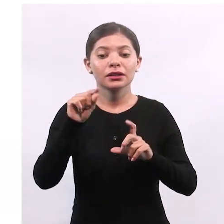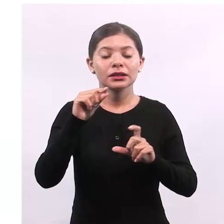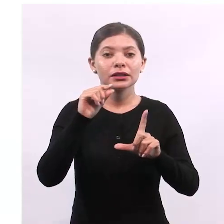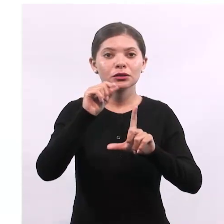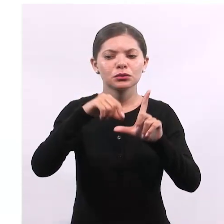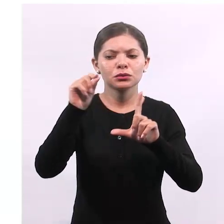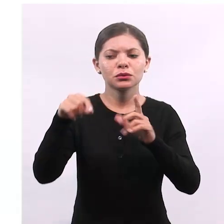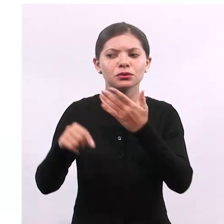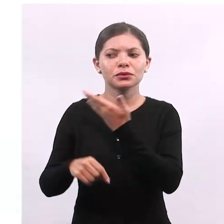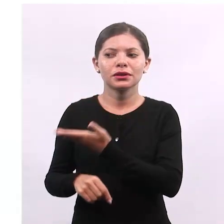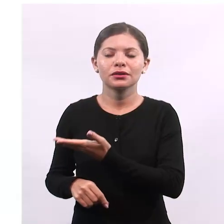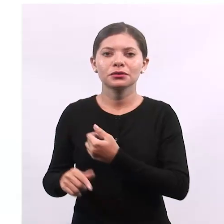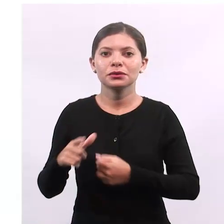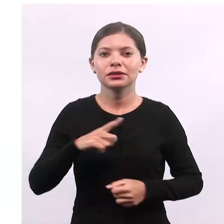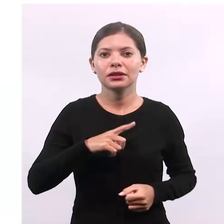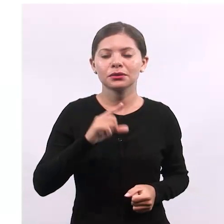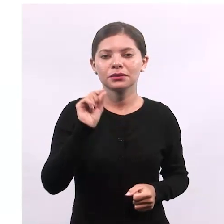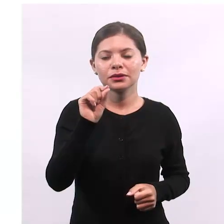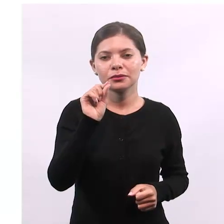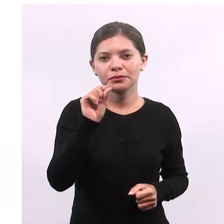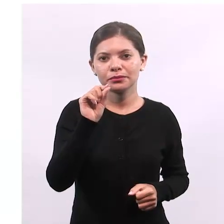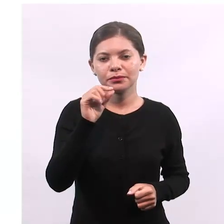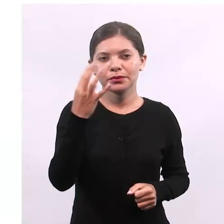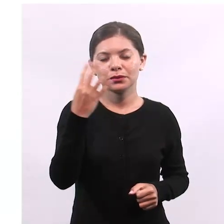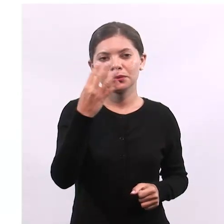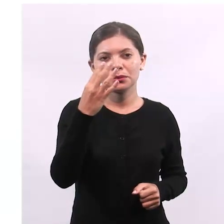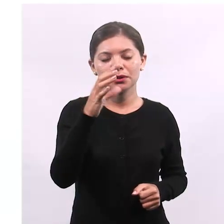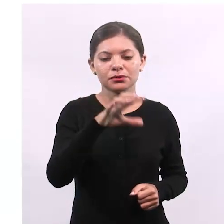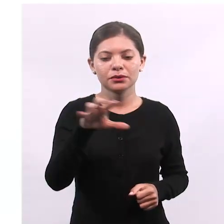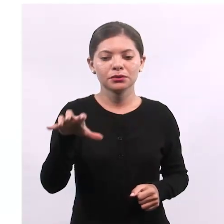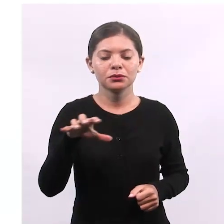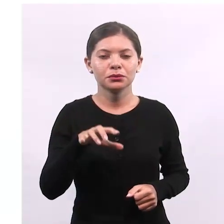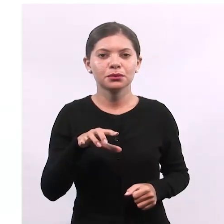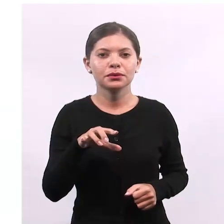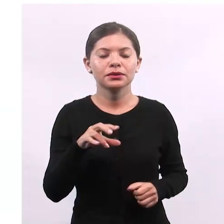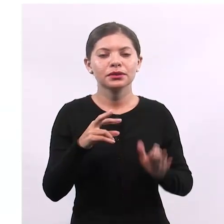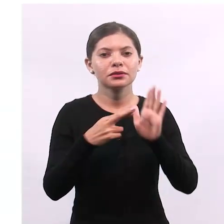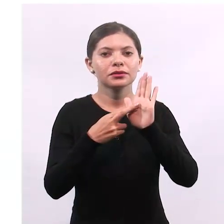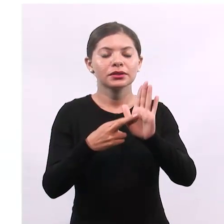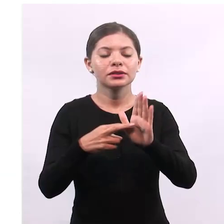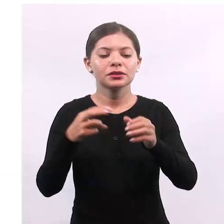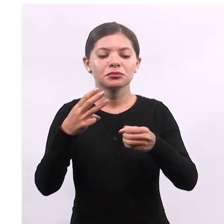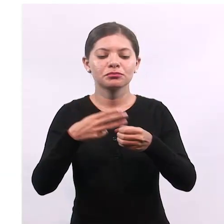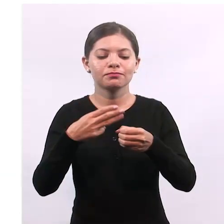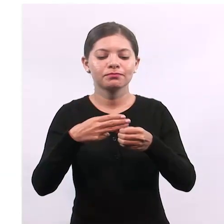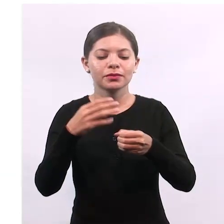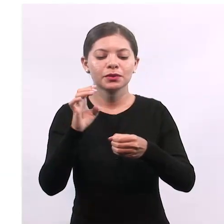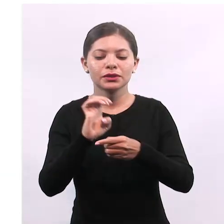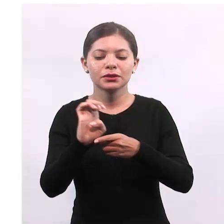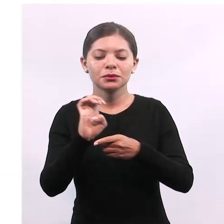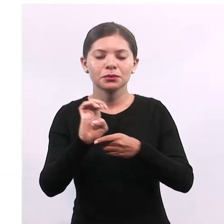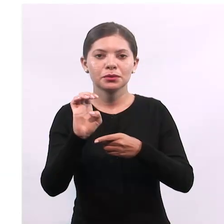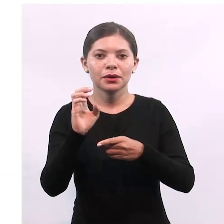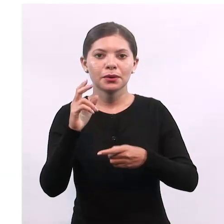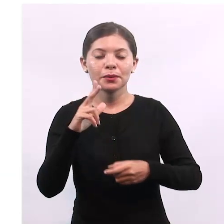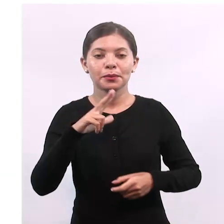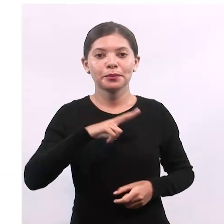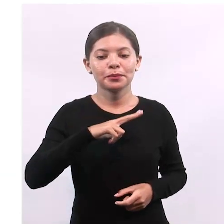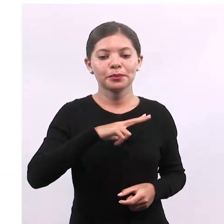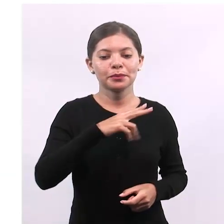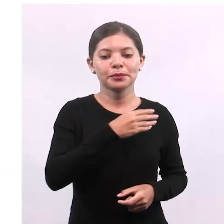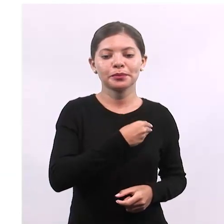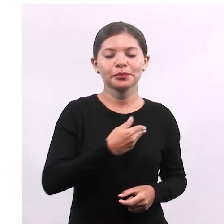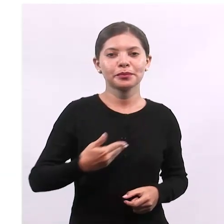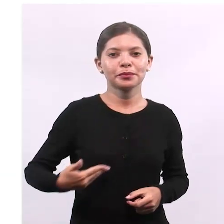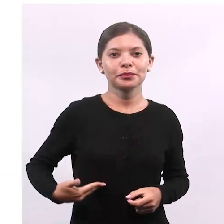tem quatro setores que refere-se a rede Municipal Estadual Federal e privada predominância é